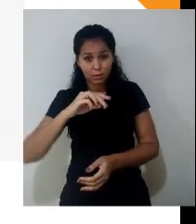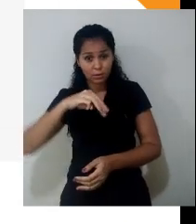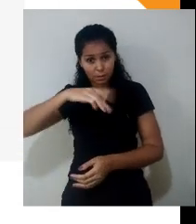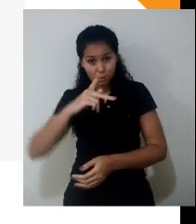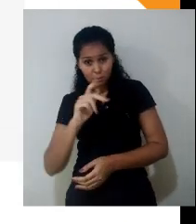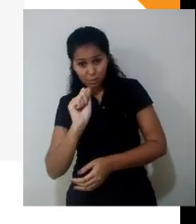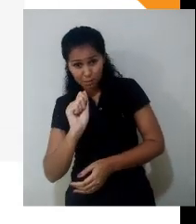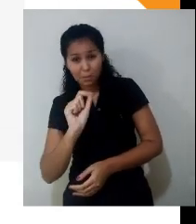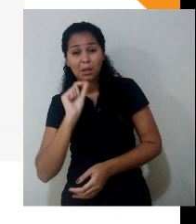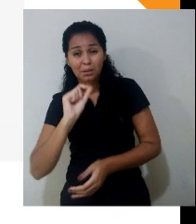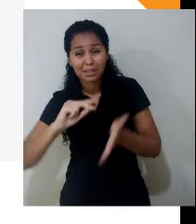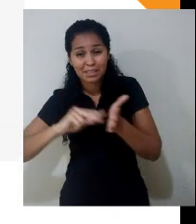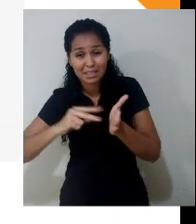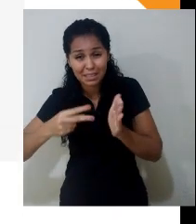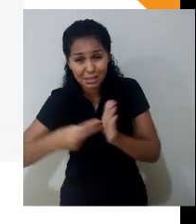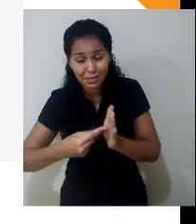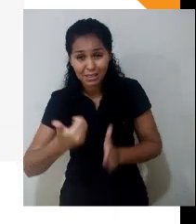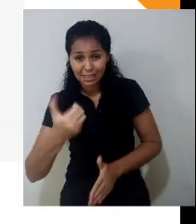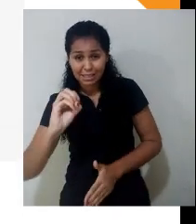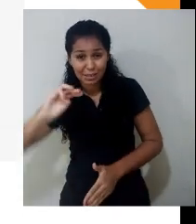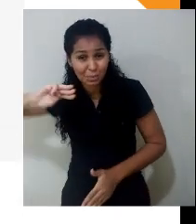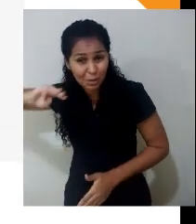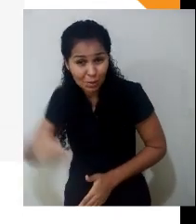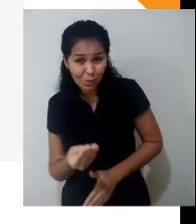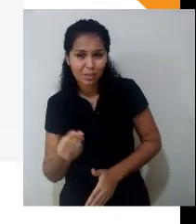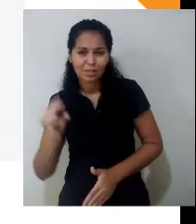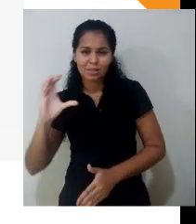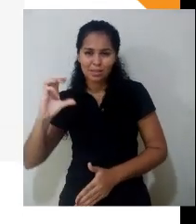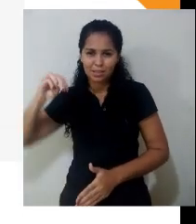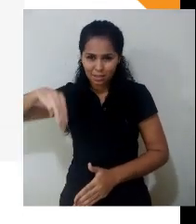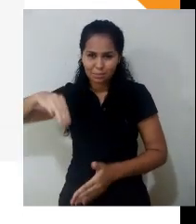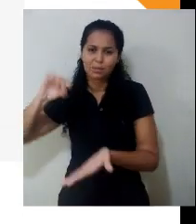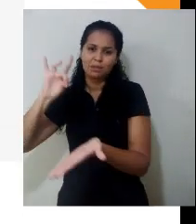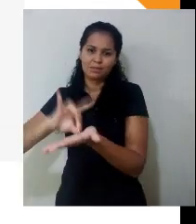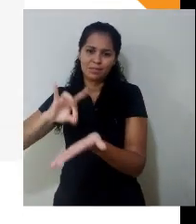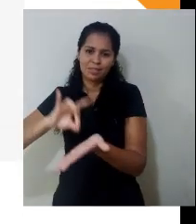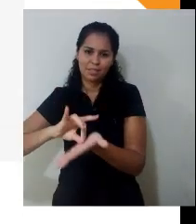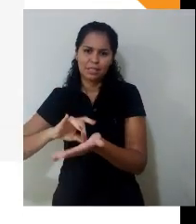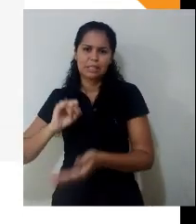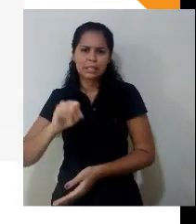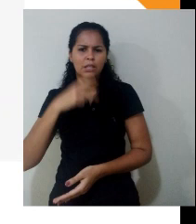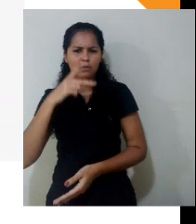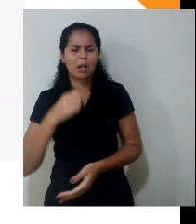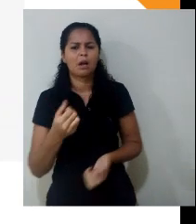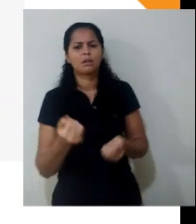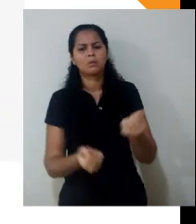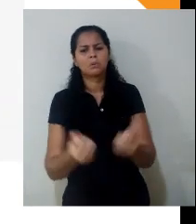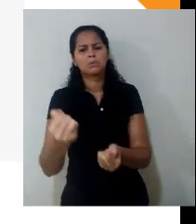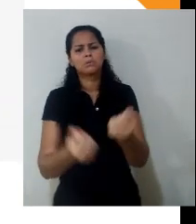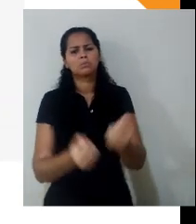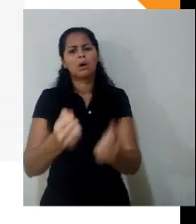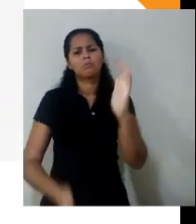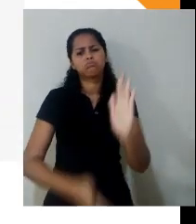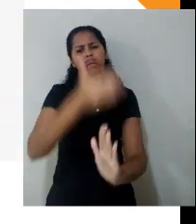mapa equivalem a 10 milhões de centímetros na realidade. Isso quer dizer que se você pegar um carro e viajar